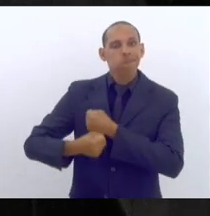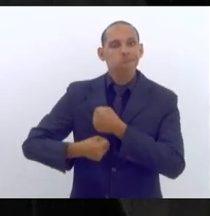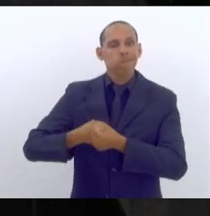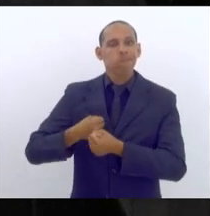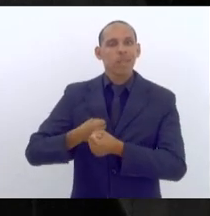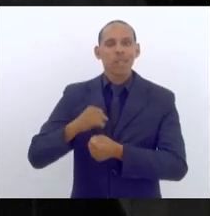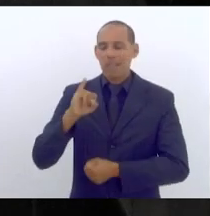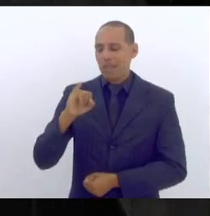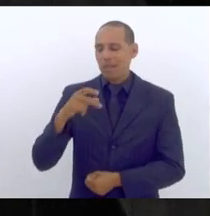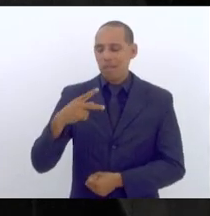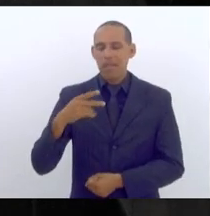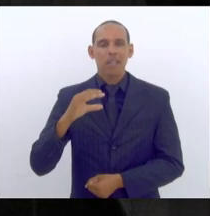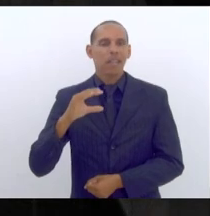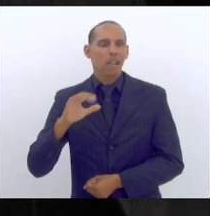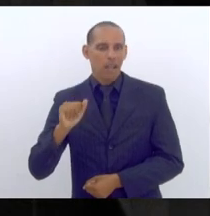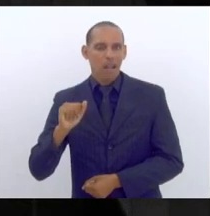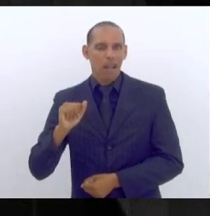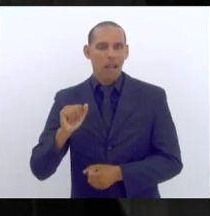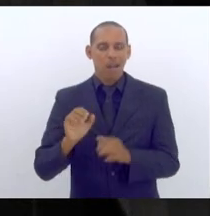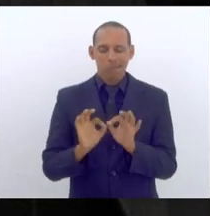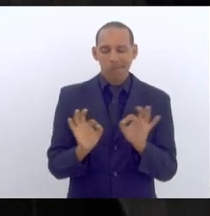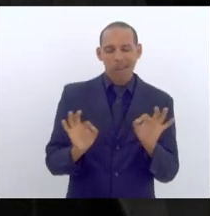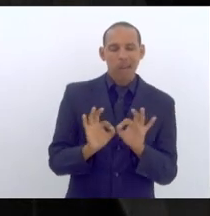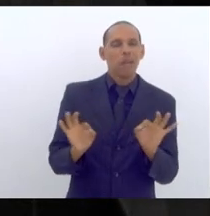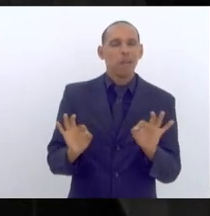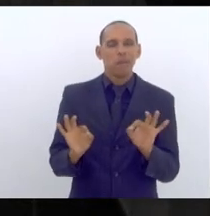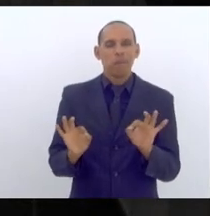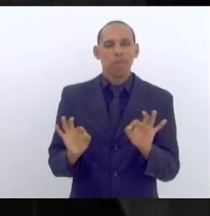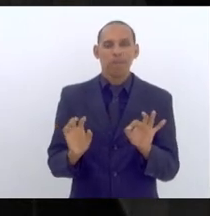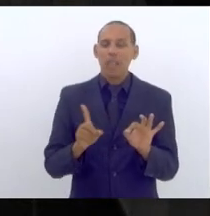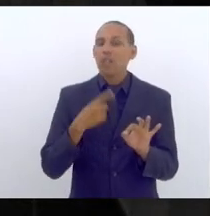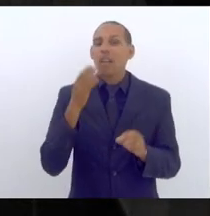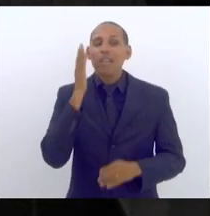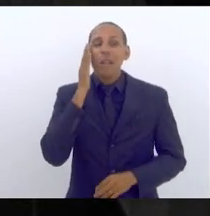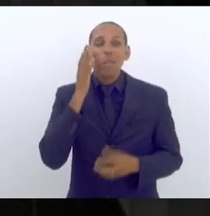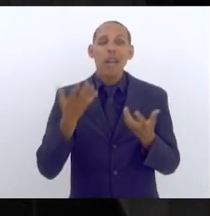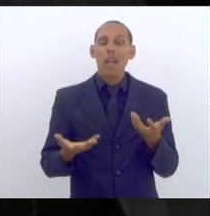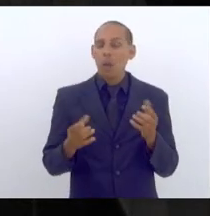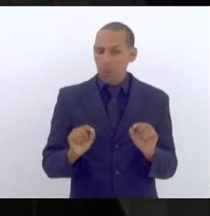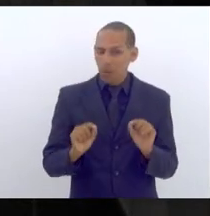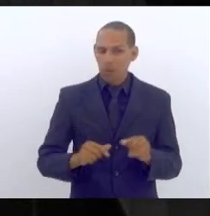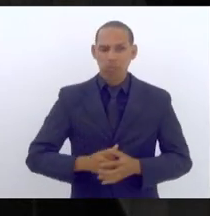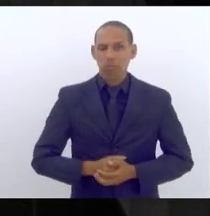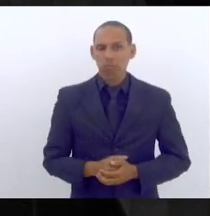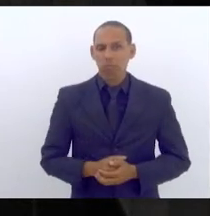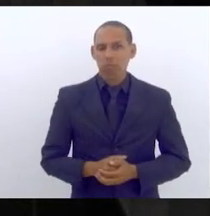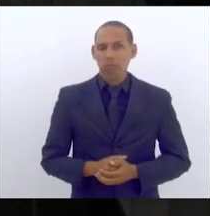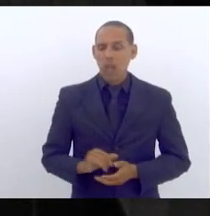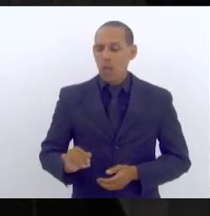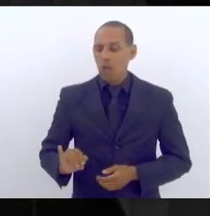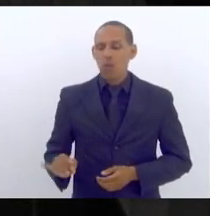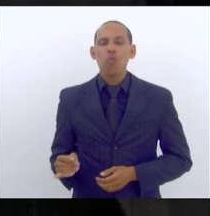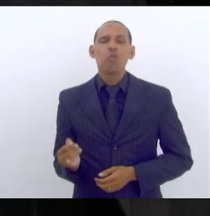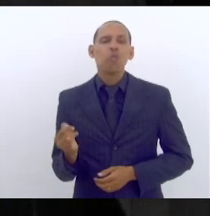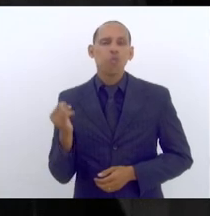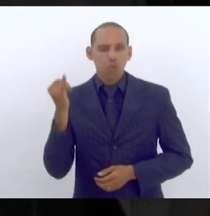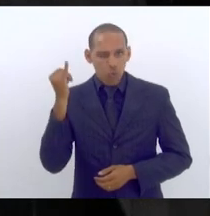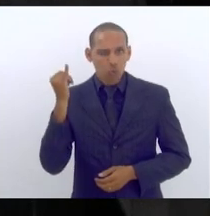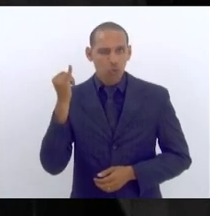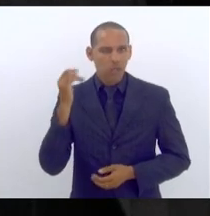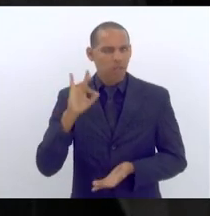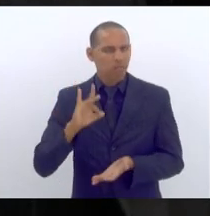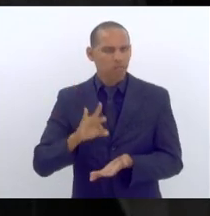pelo IPCA e na verdade o que a gente quer saber quanto de juro Real